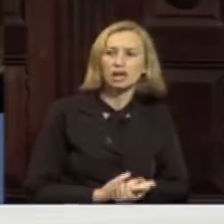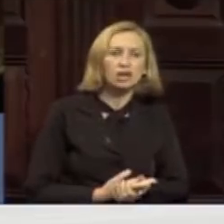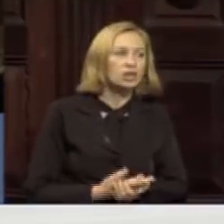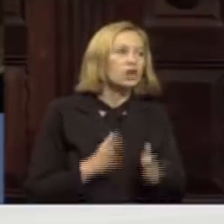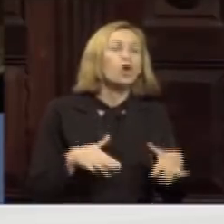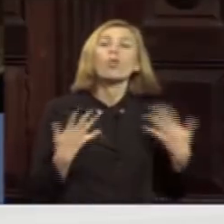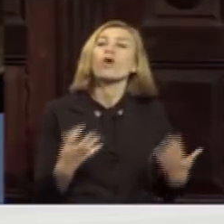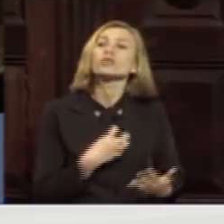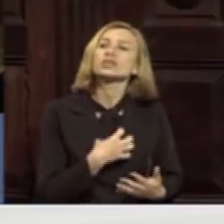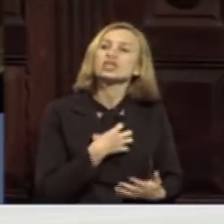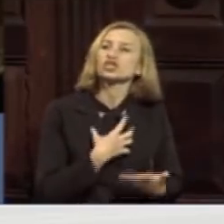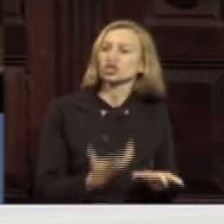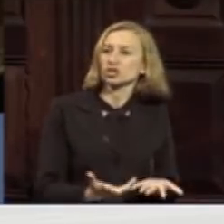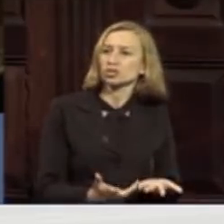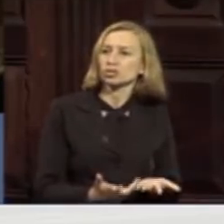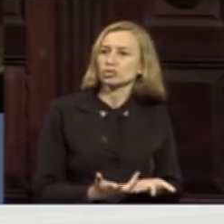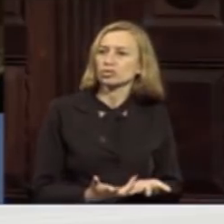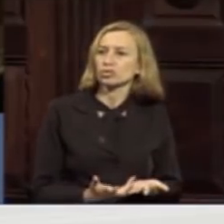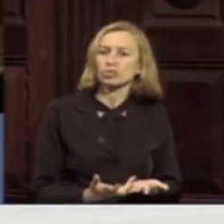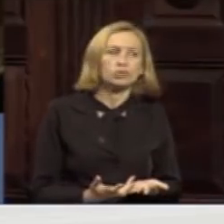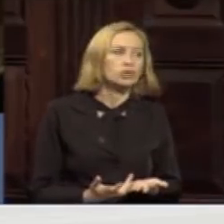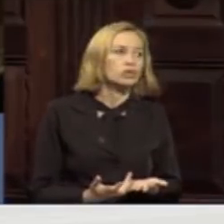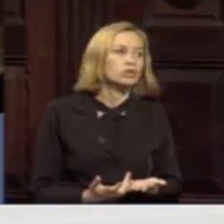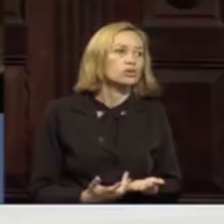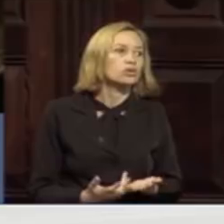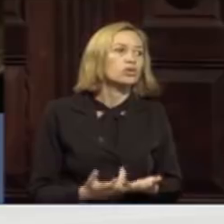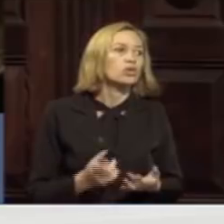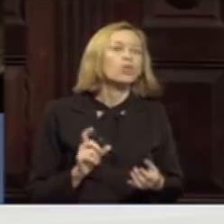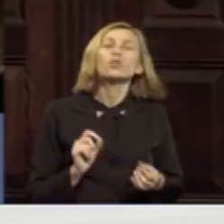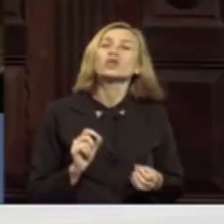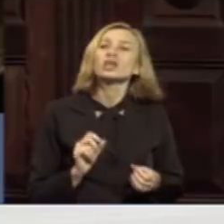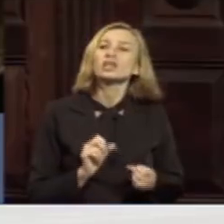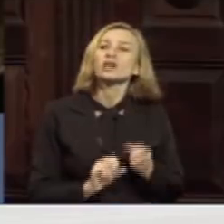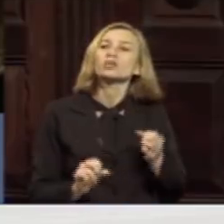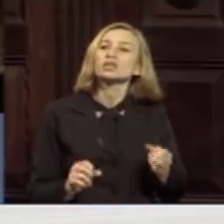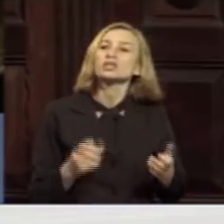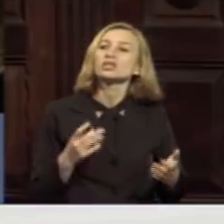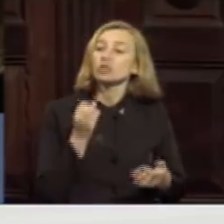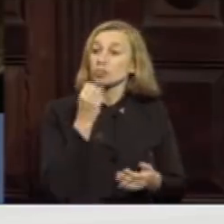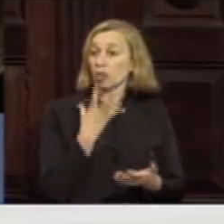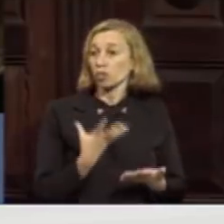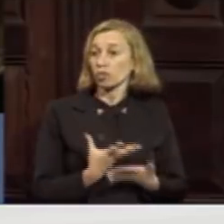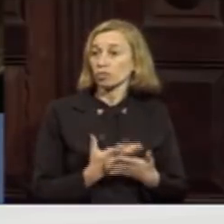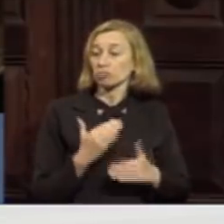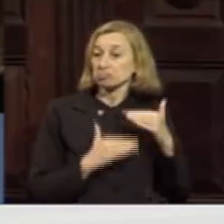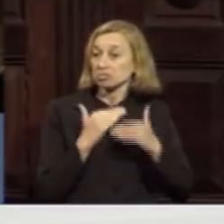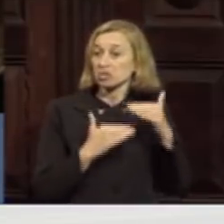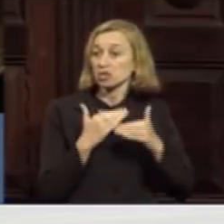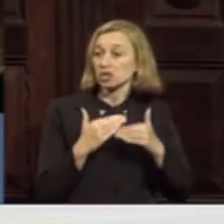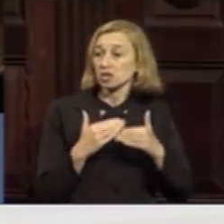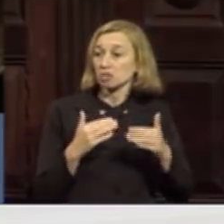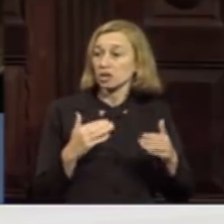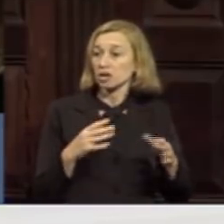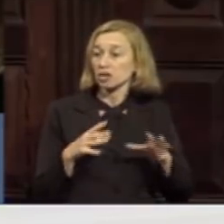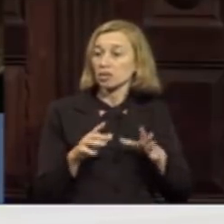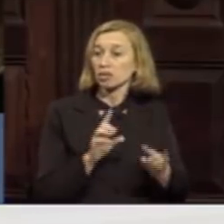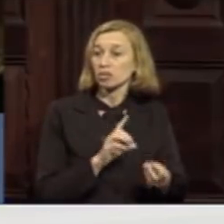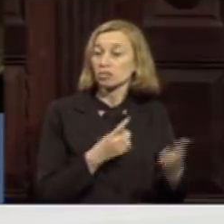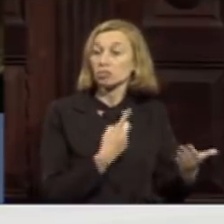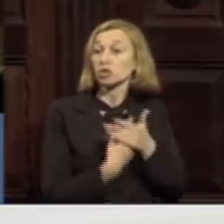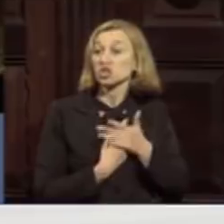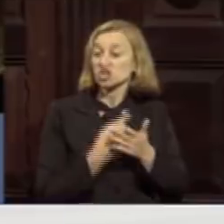o sentido dessas operações, o que elas têm produzido efetivamente no processo de combate à violência. Não me parece